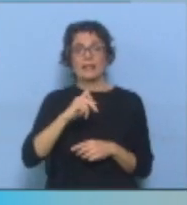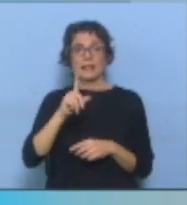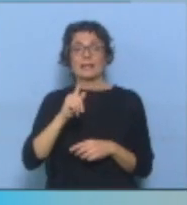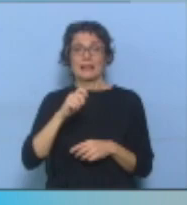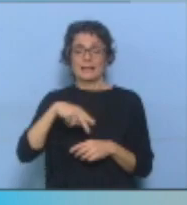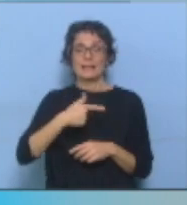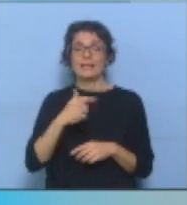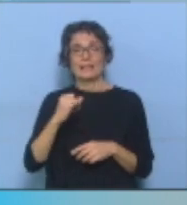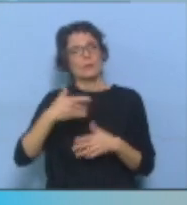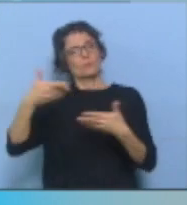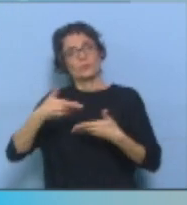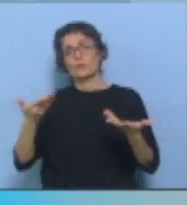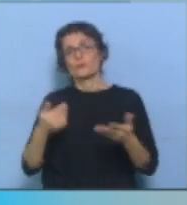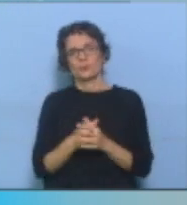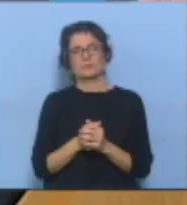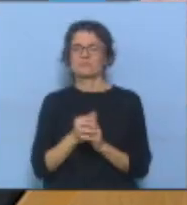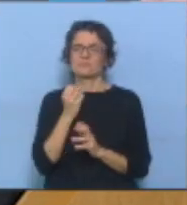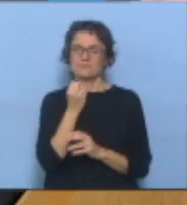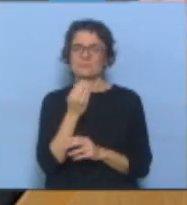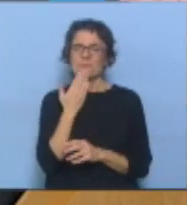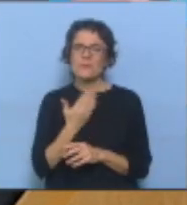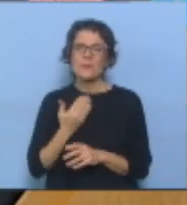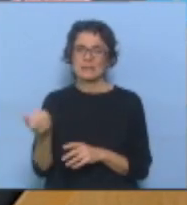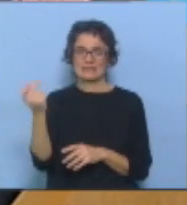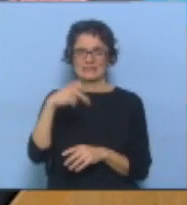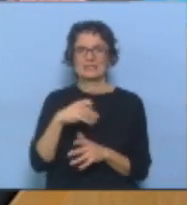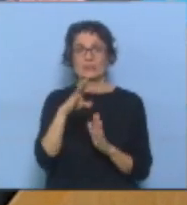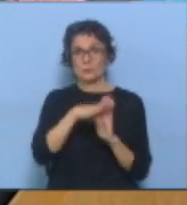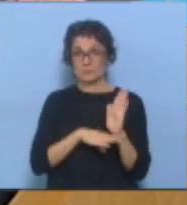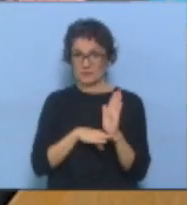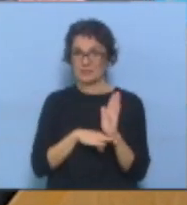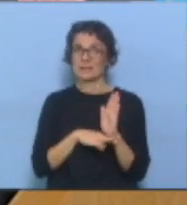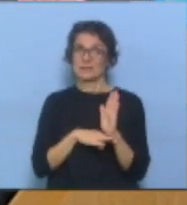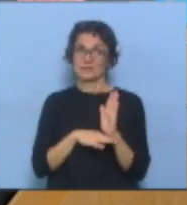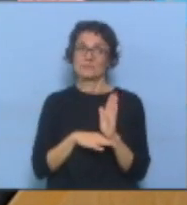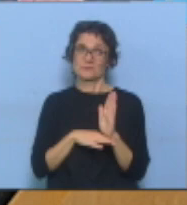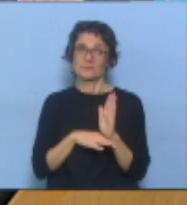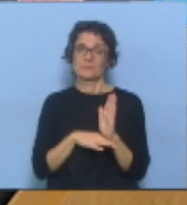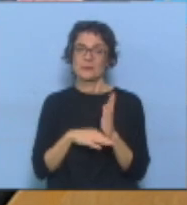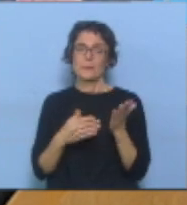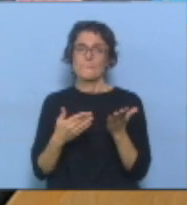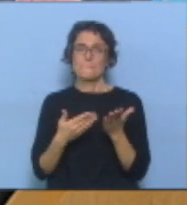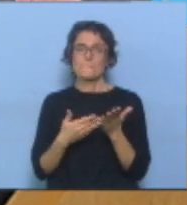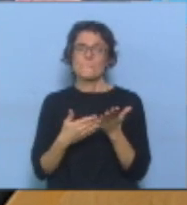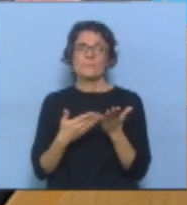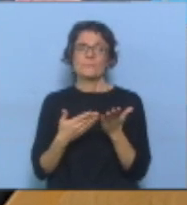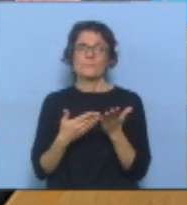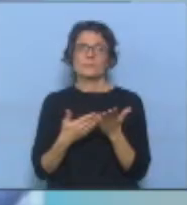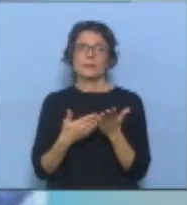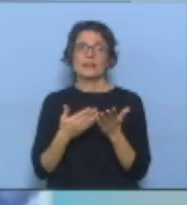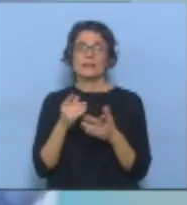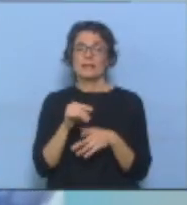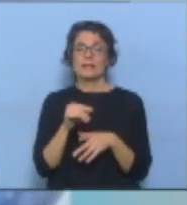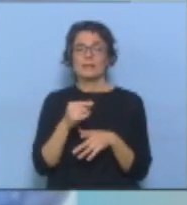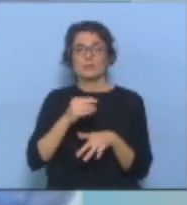bem. Obrigado por terem estado hoje aqui no nosso programa e particularmente também aqui à Maria do Mar pelo testemunho muito